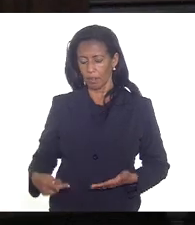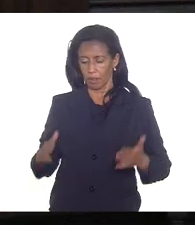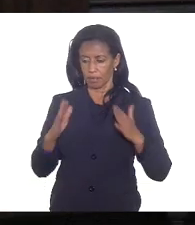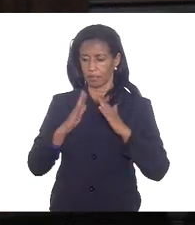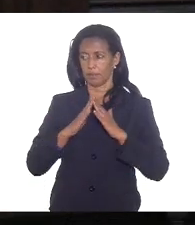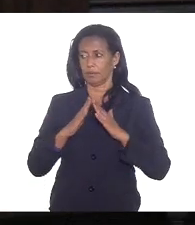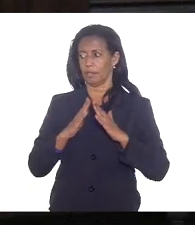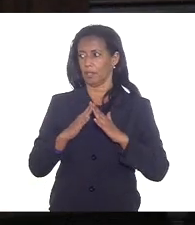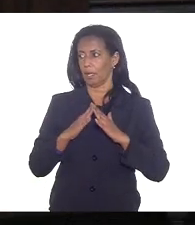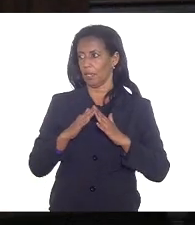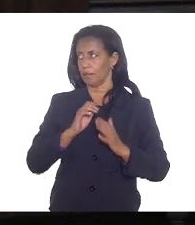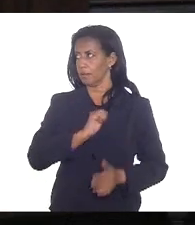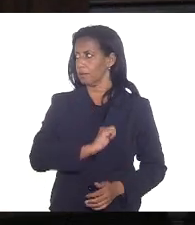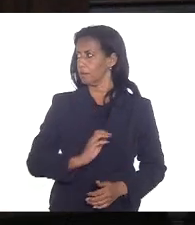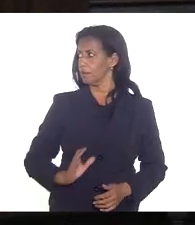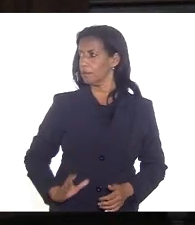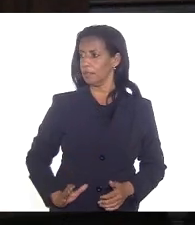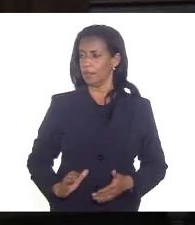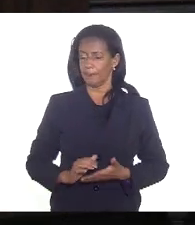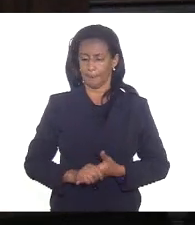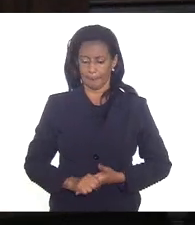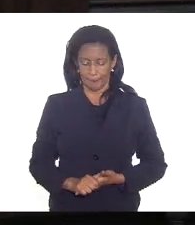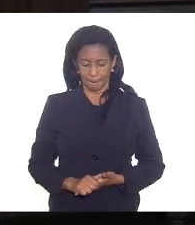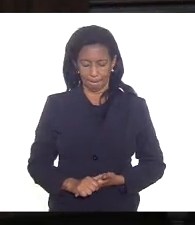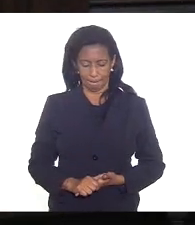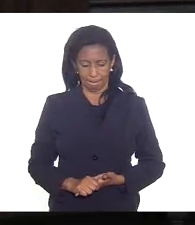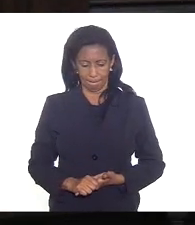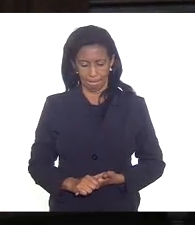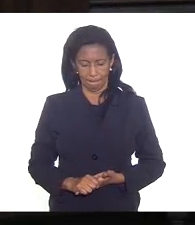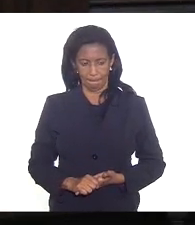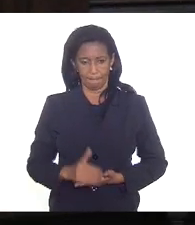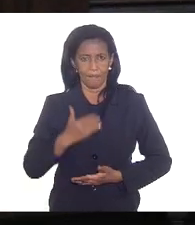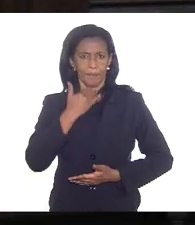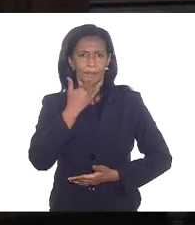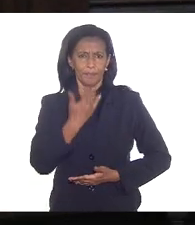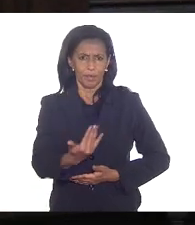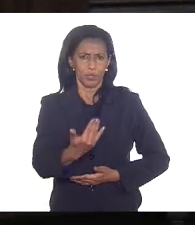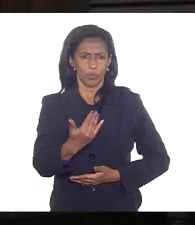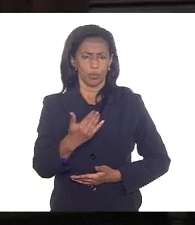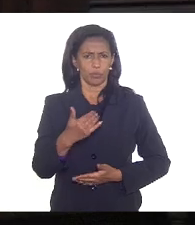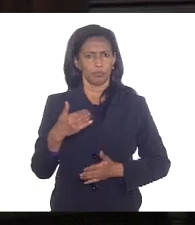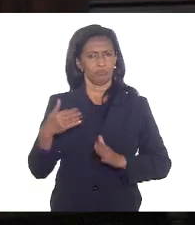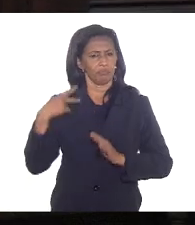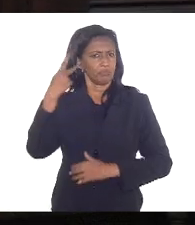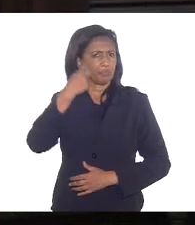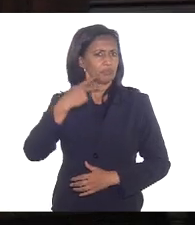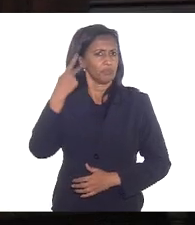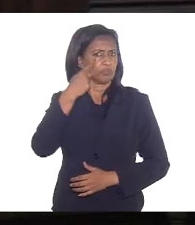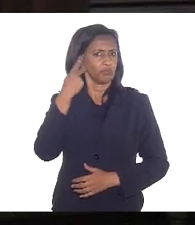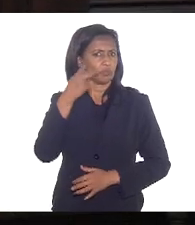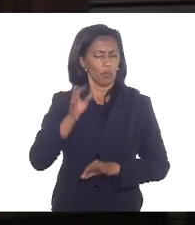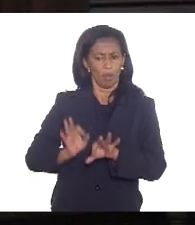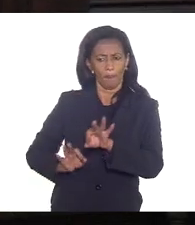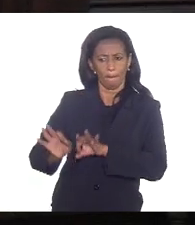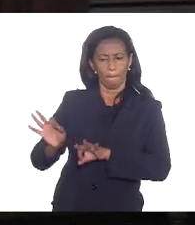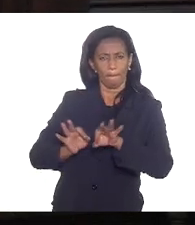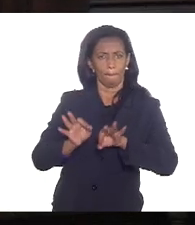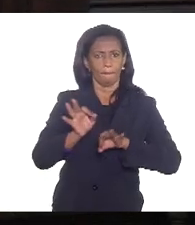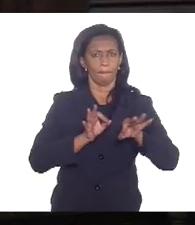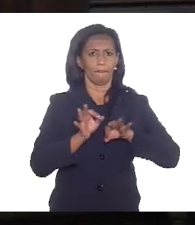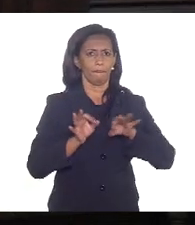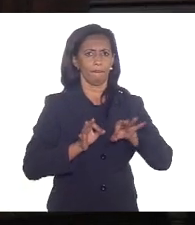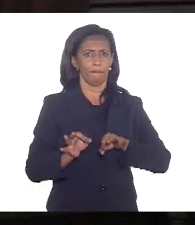Deputado André Ceciliano a proposta ao Parlamento o plano de cargos e